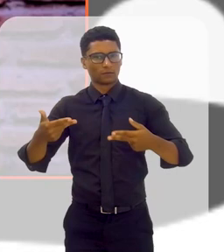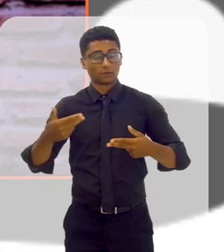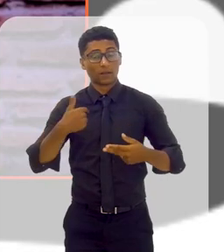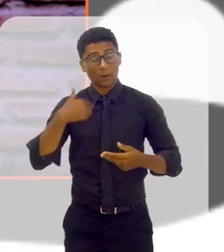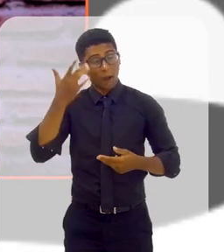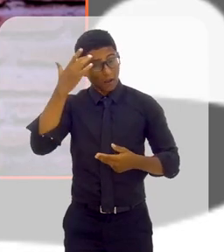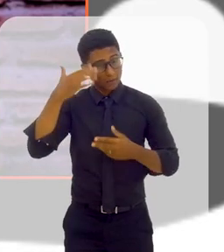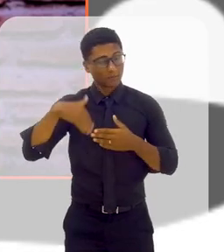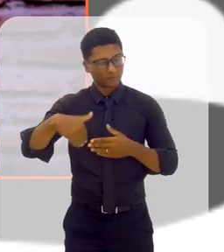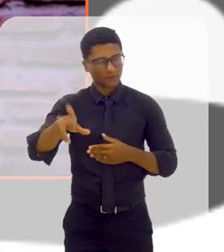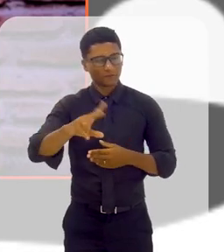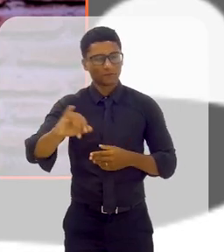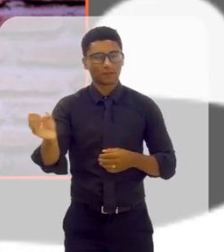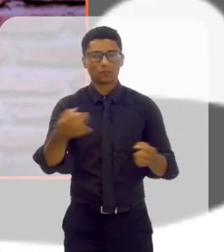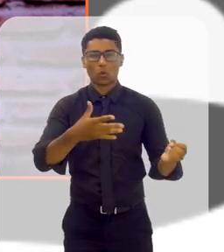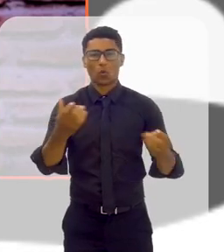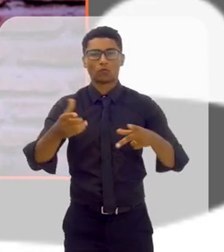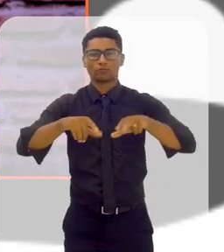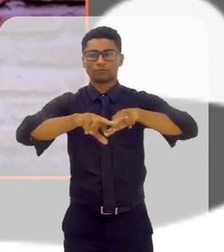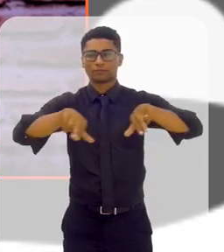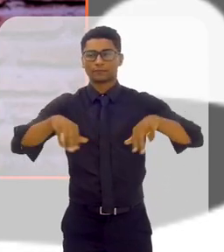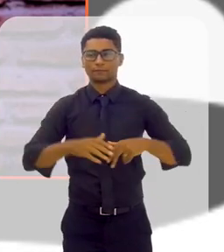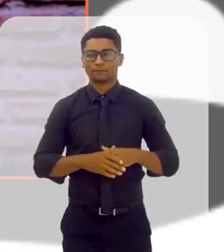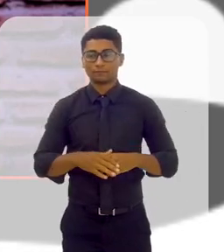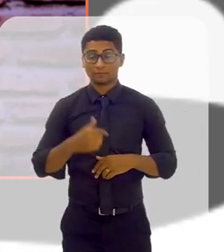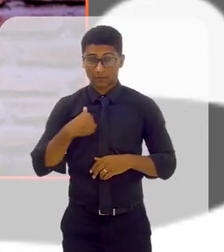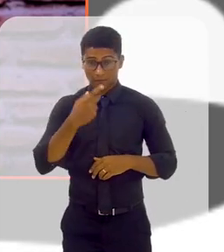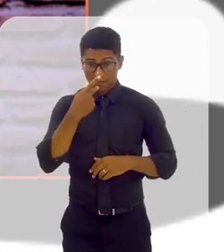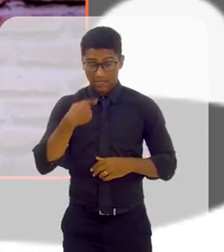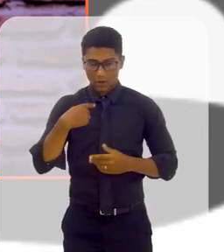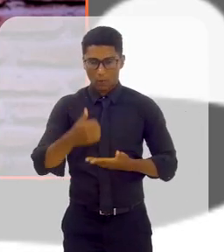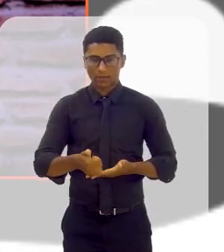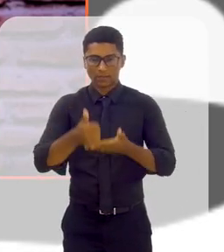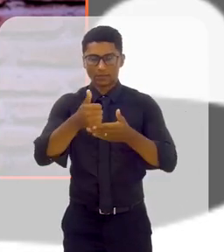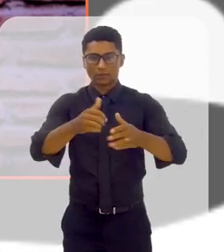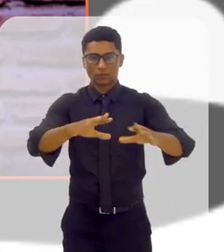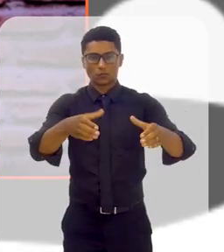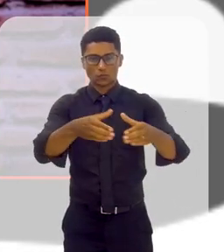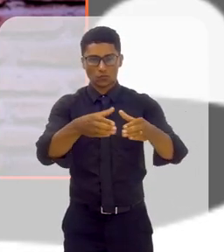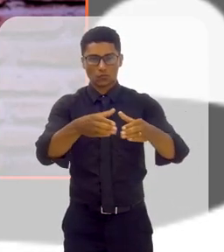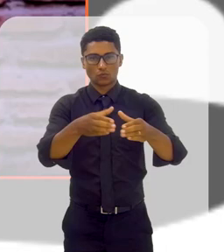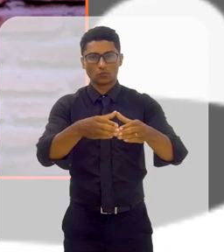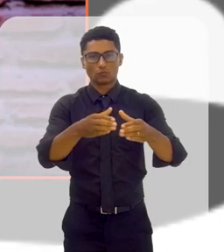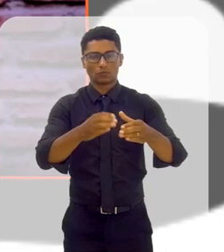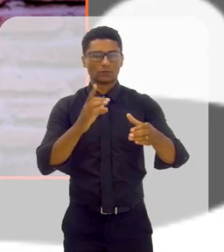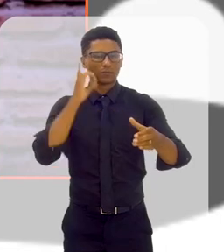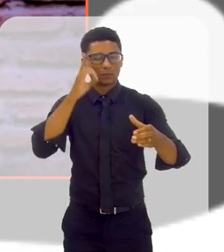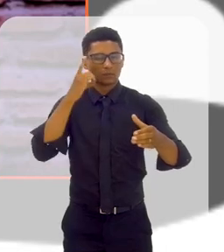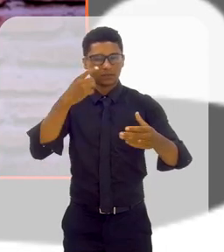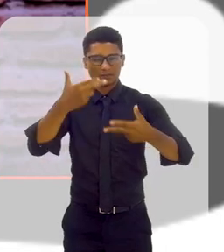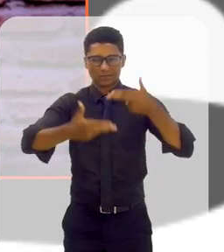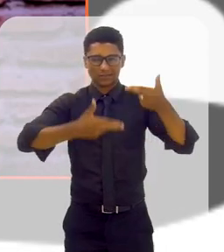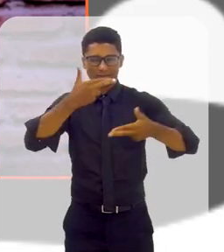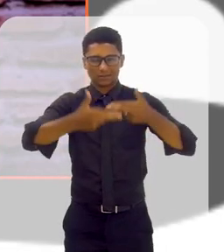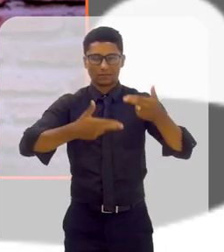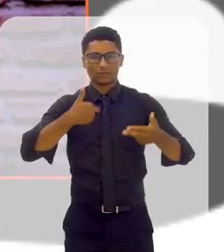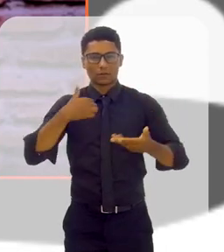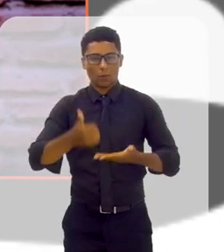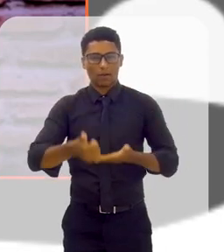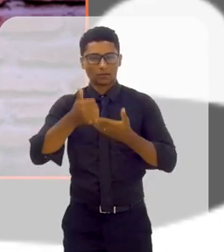bastante coisa por aí é Como disse anteriormente tem assessorado na frente parlamentar da reciclagem no